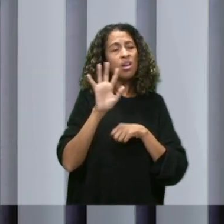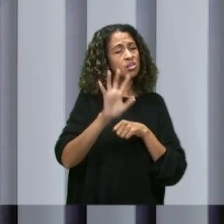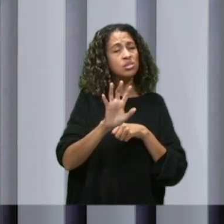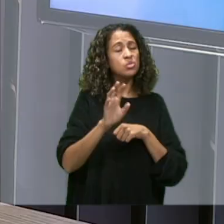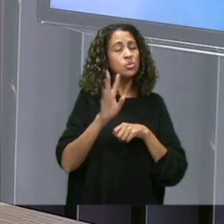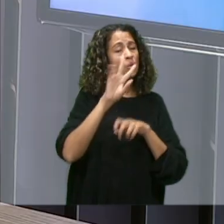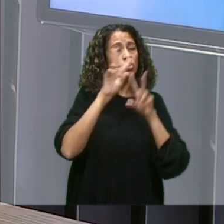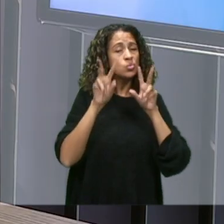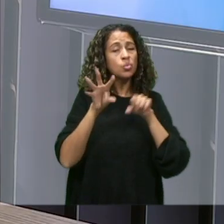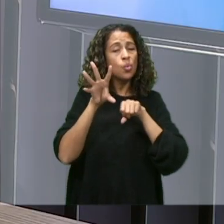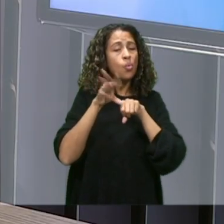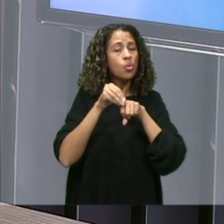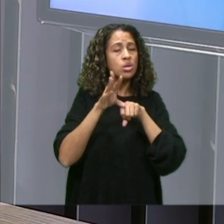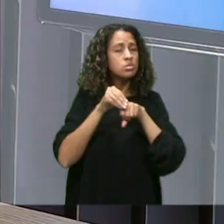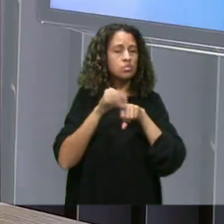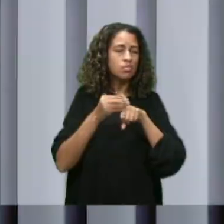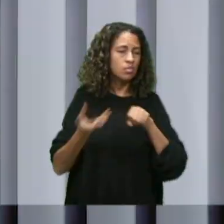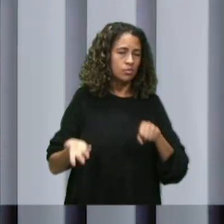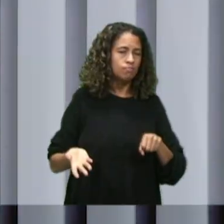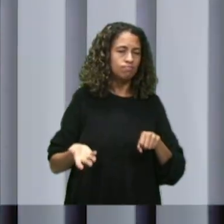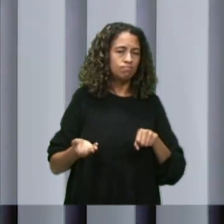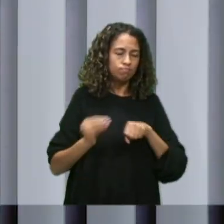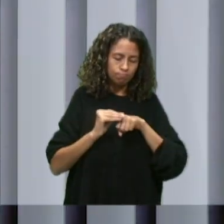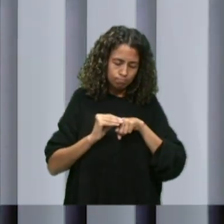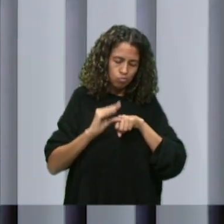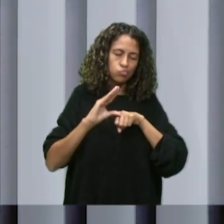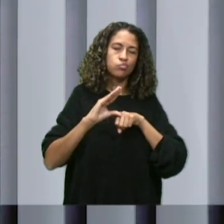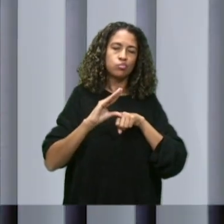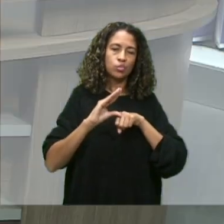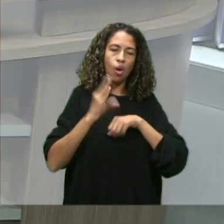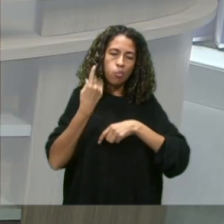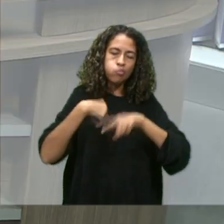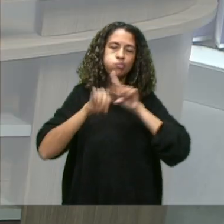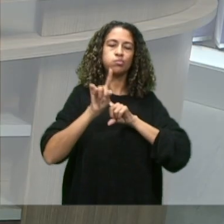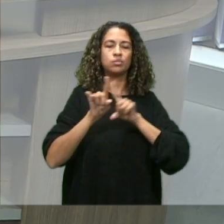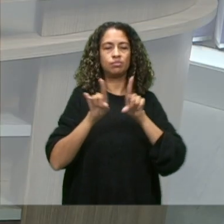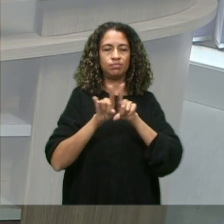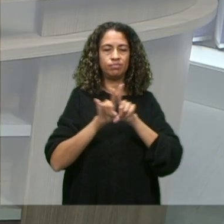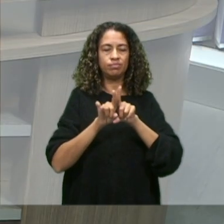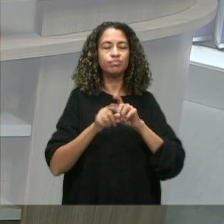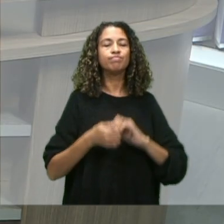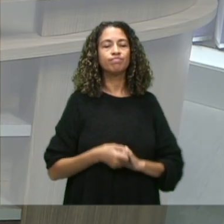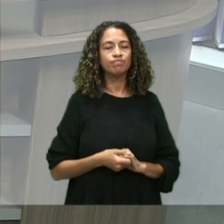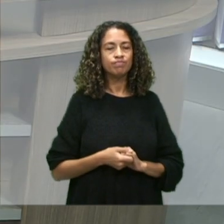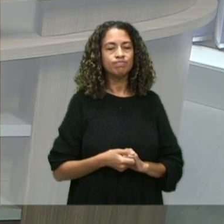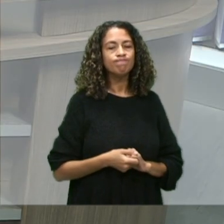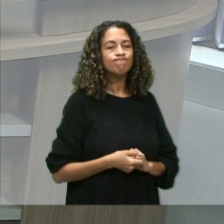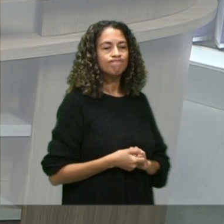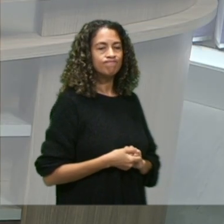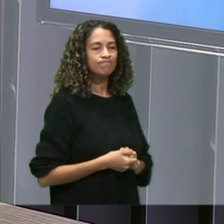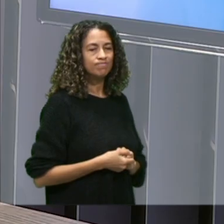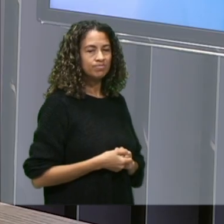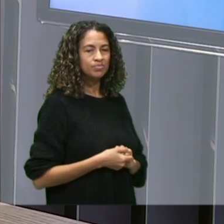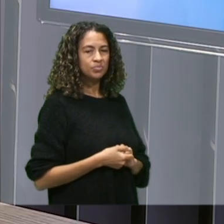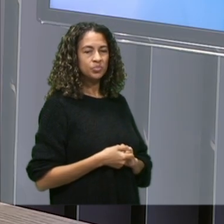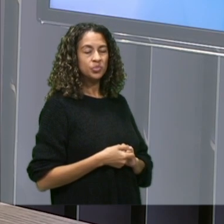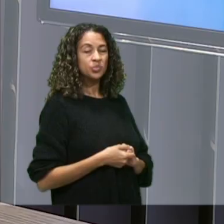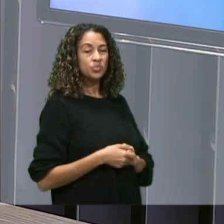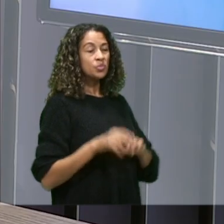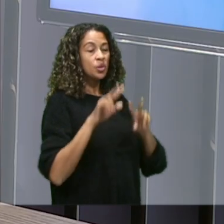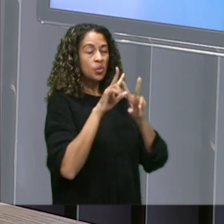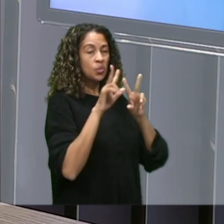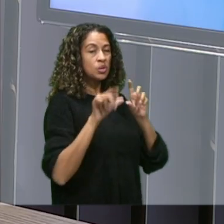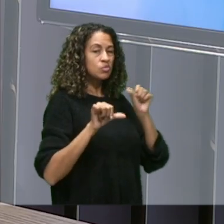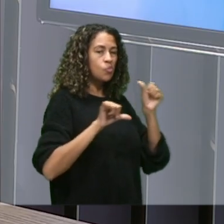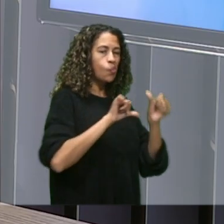conhecimento, né? Crescimento, consequentemente. E, bom, agora mudando um pouquinho, mas